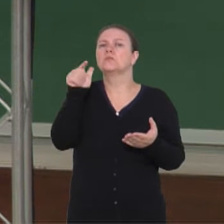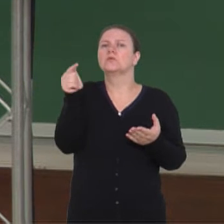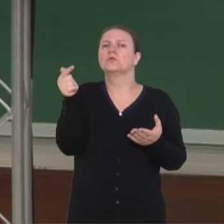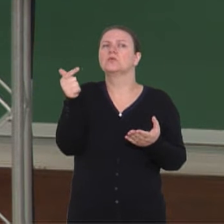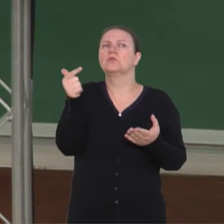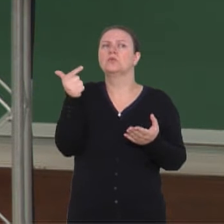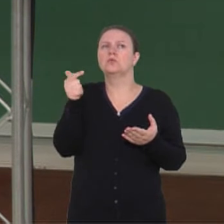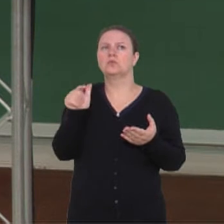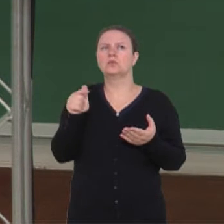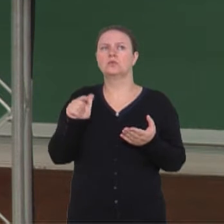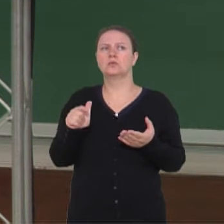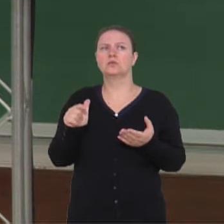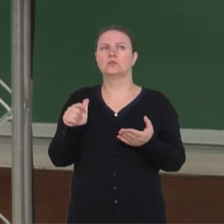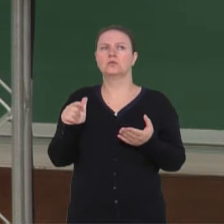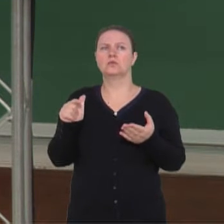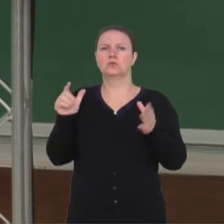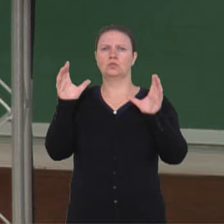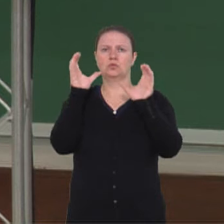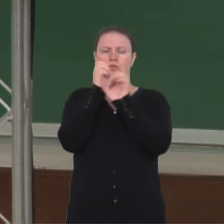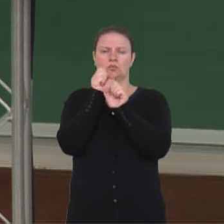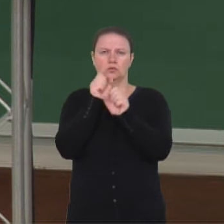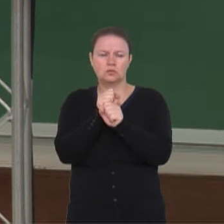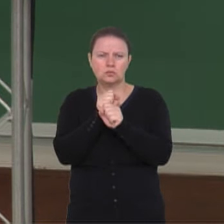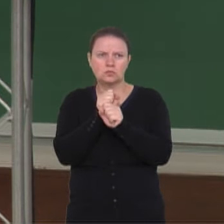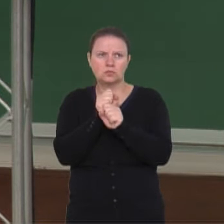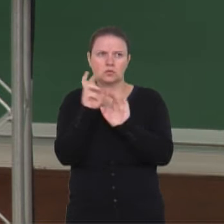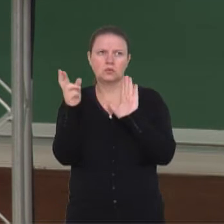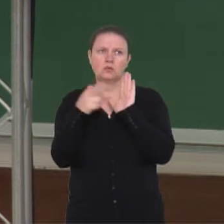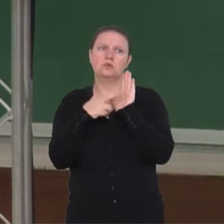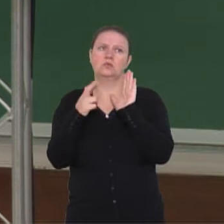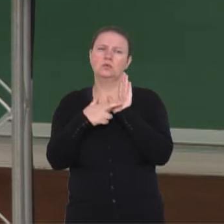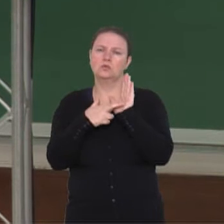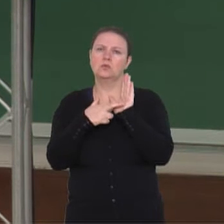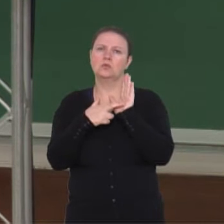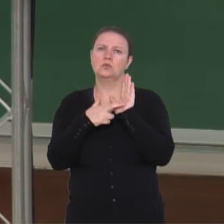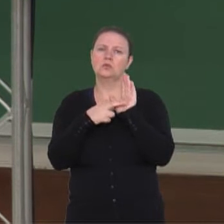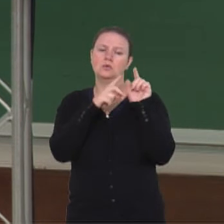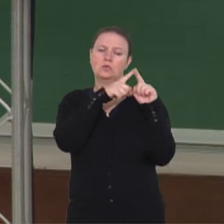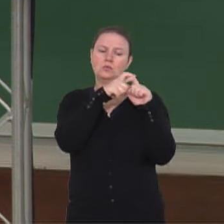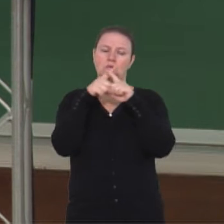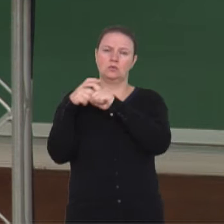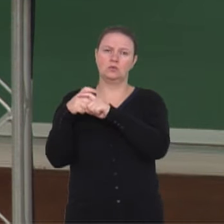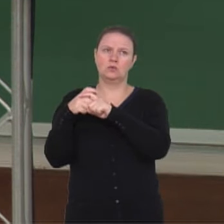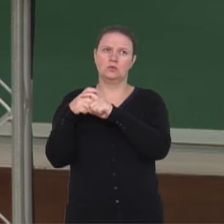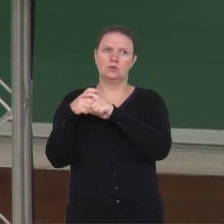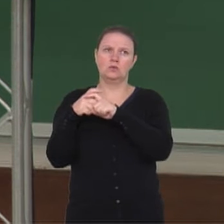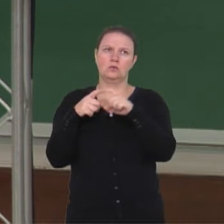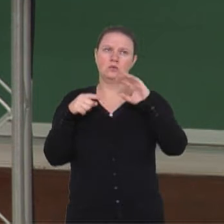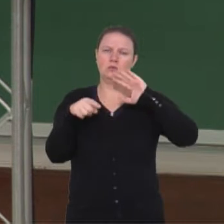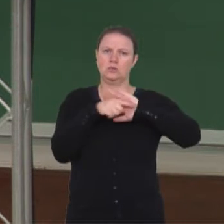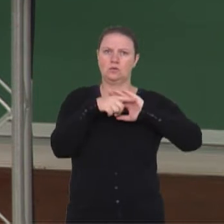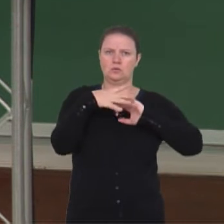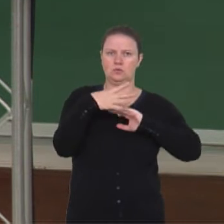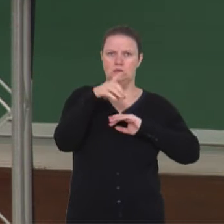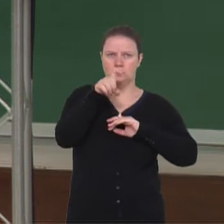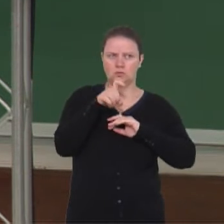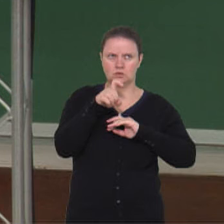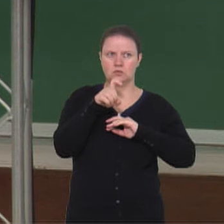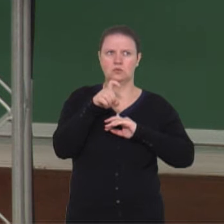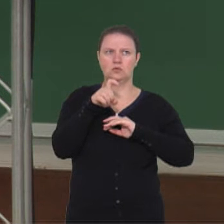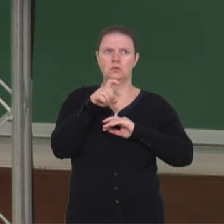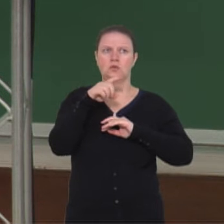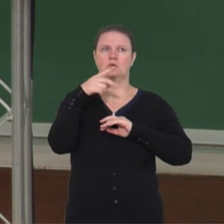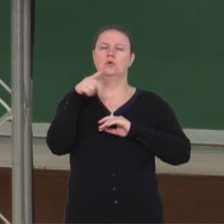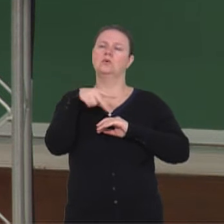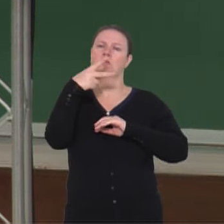termos estão aqui para serem somados. Você resulta nesse polinômio menos 4x ao quadrado menos x mais 12. Divide de